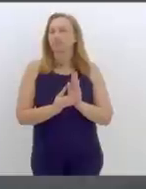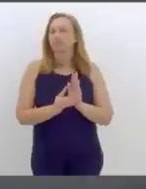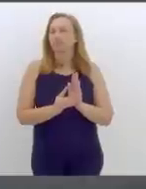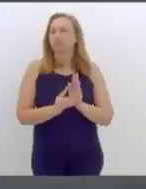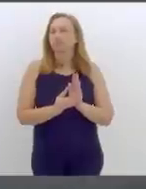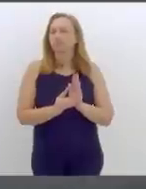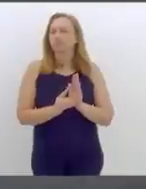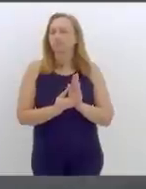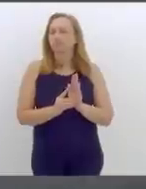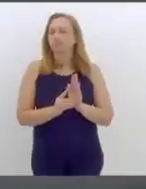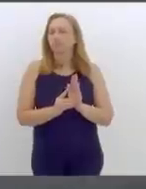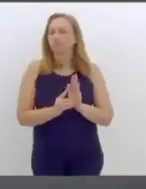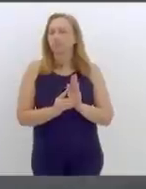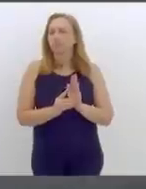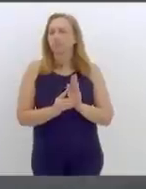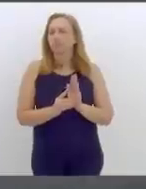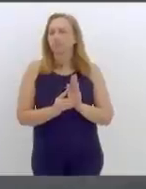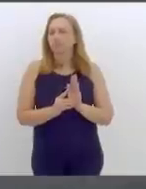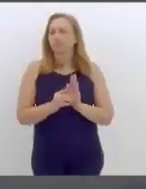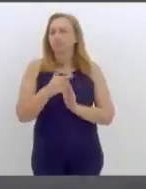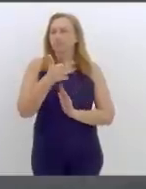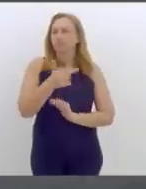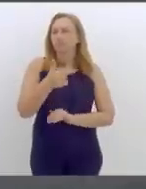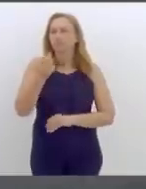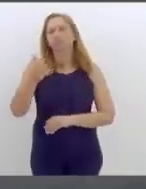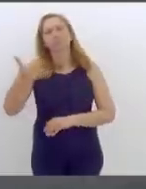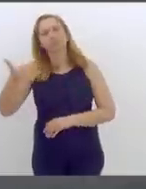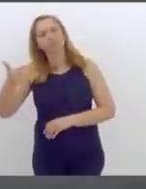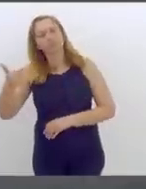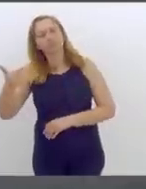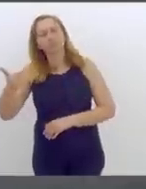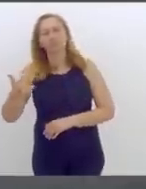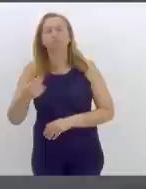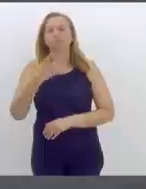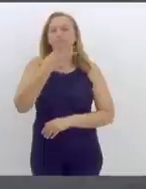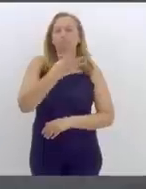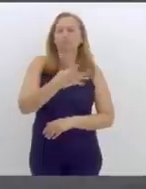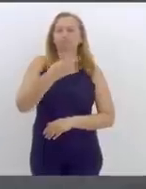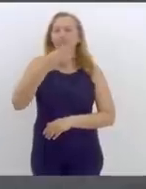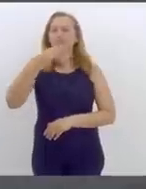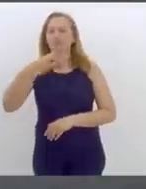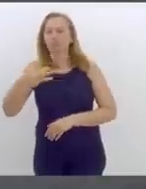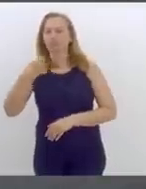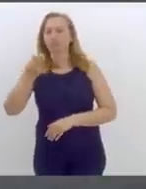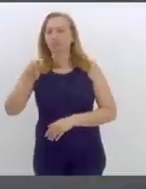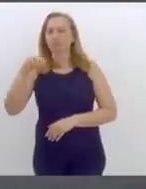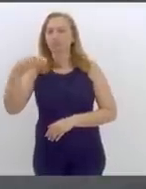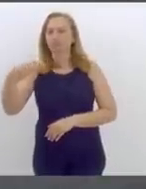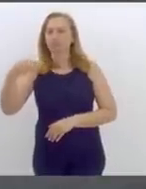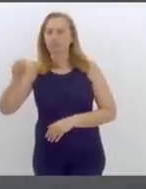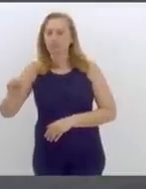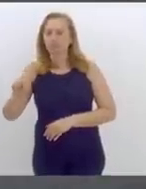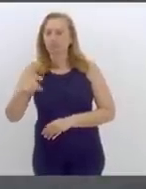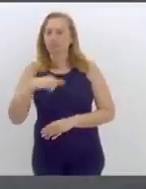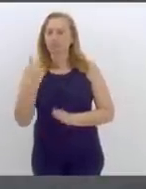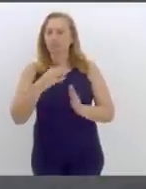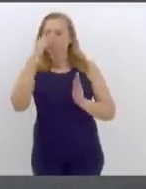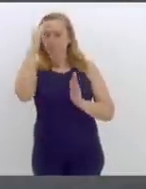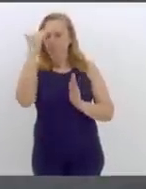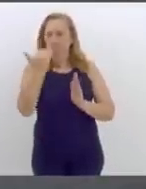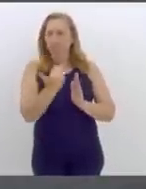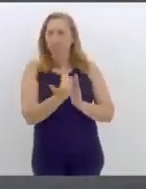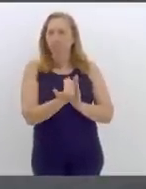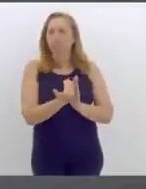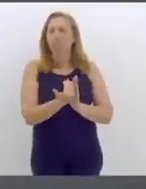eu tô aqui com o número do Decreto ainda de 2012 decreto 43538 tá onde nós respeitamos